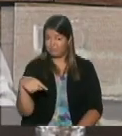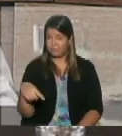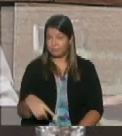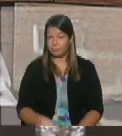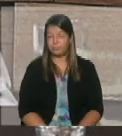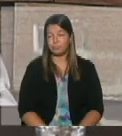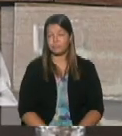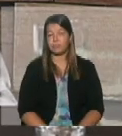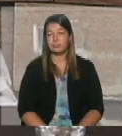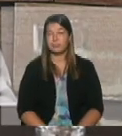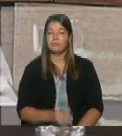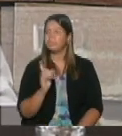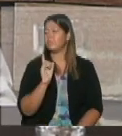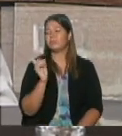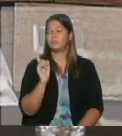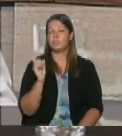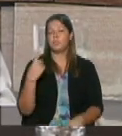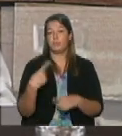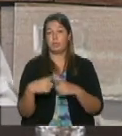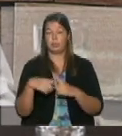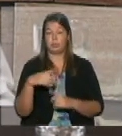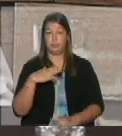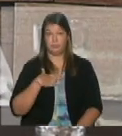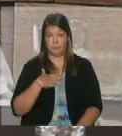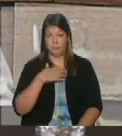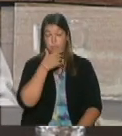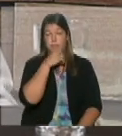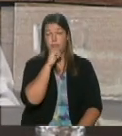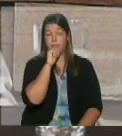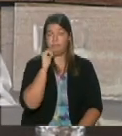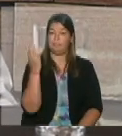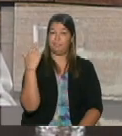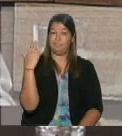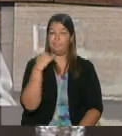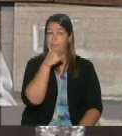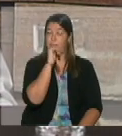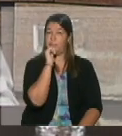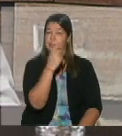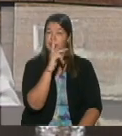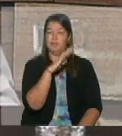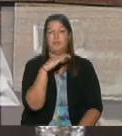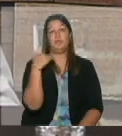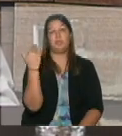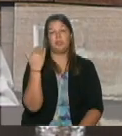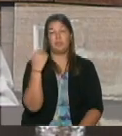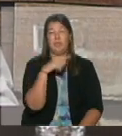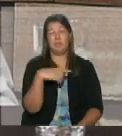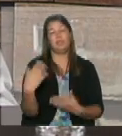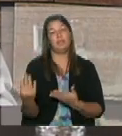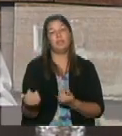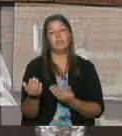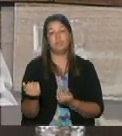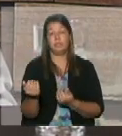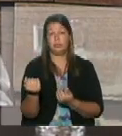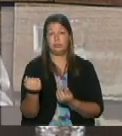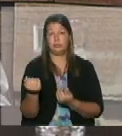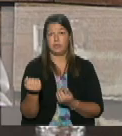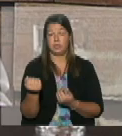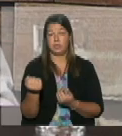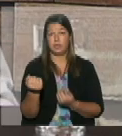Porque meu pai perdeu a mãe dele muito cedo. E a sogra passou a ser uma espécie de segunda mãe,